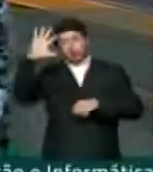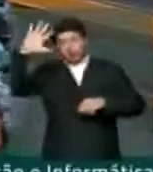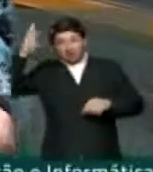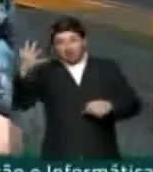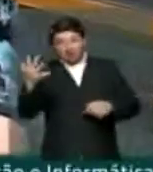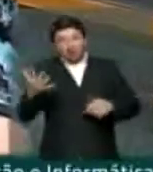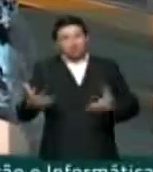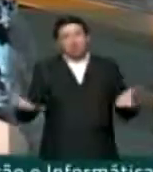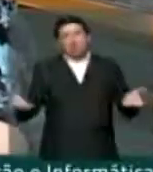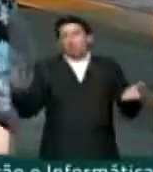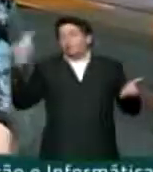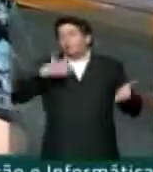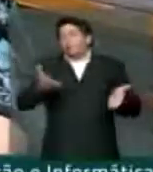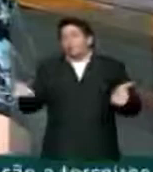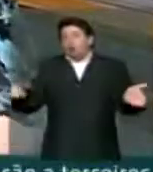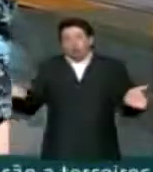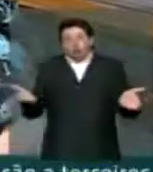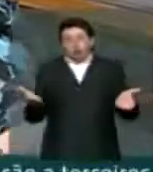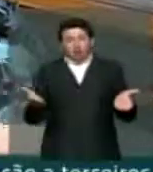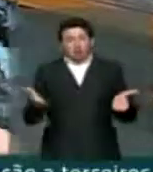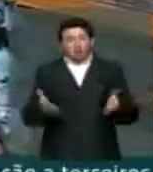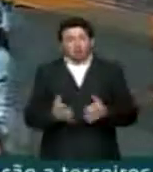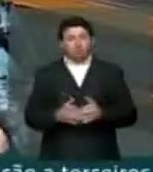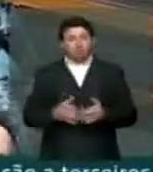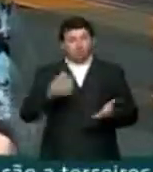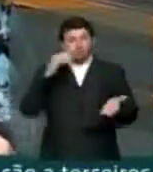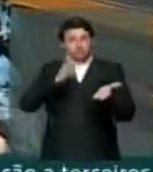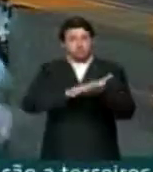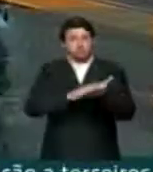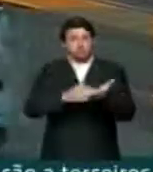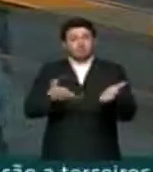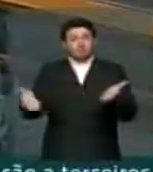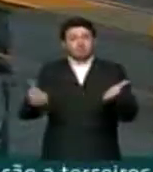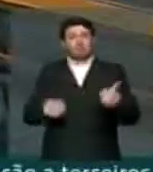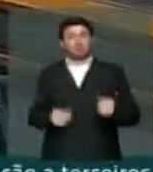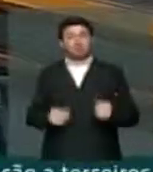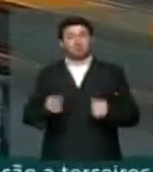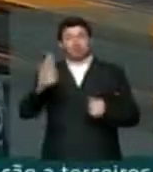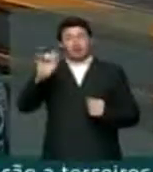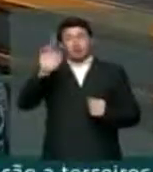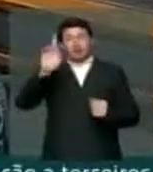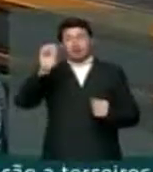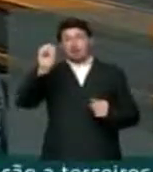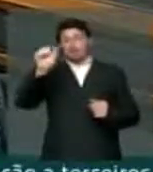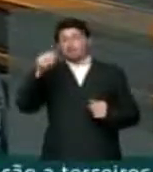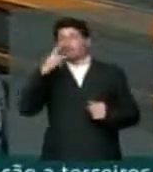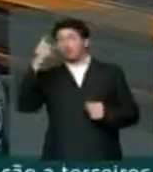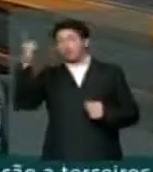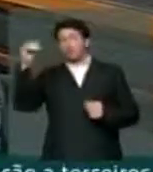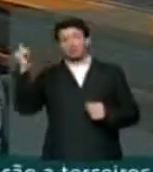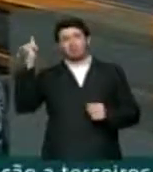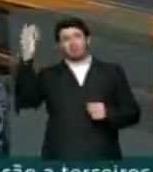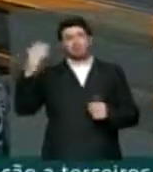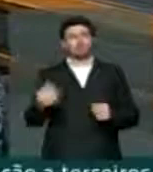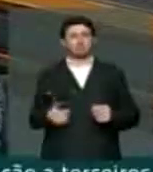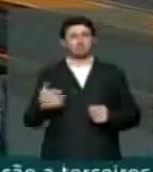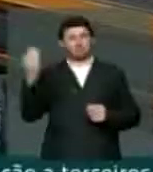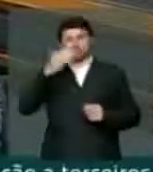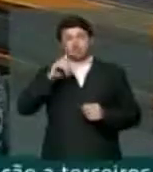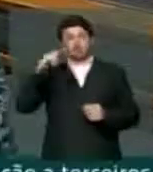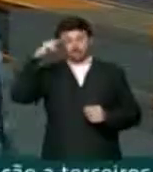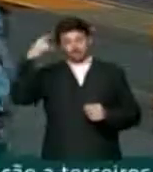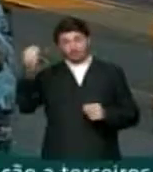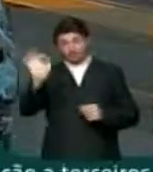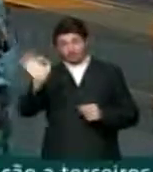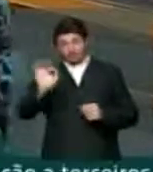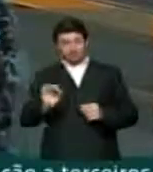aqui, trouxemos, olha, essas informações que a Bia Barbosa nos trouxe, é fundamental, mostra que não estamos